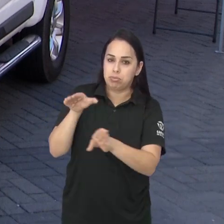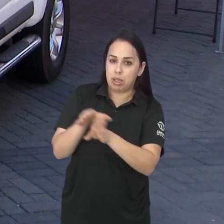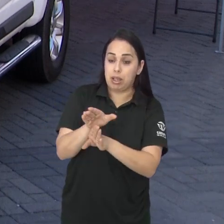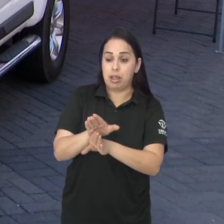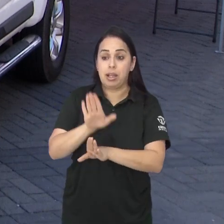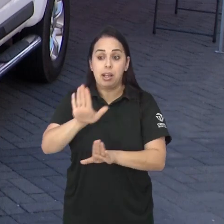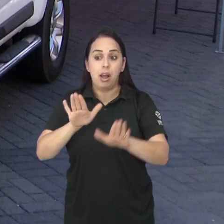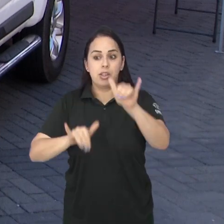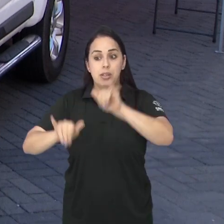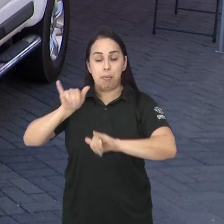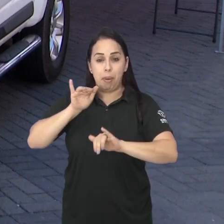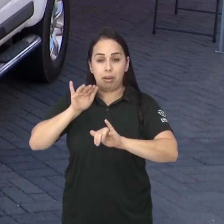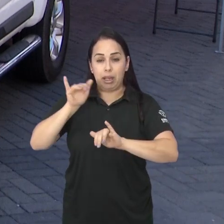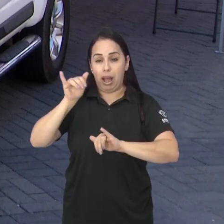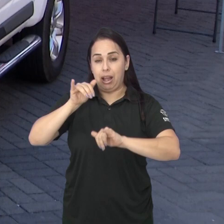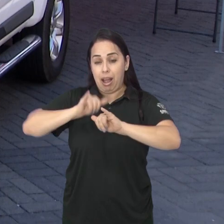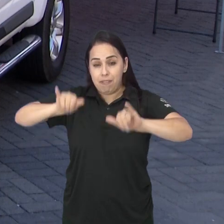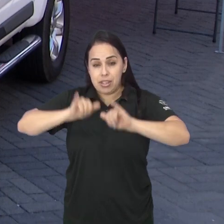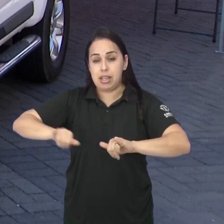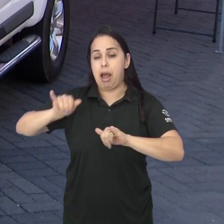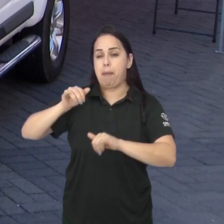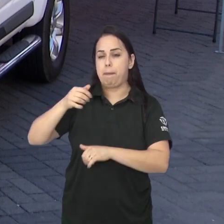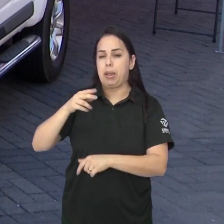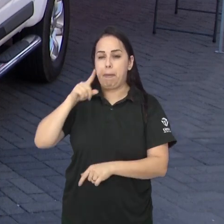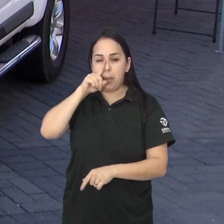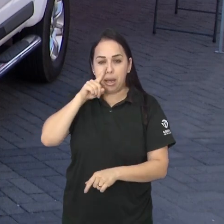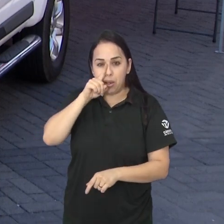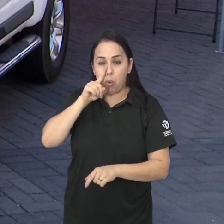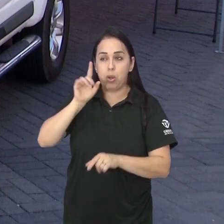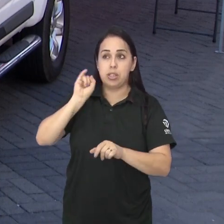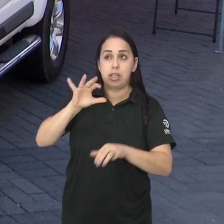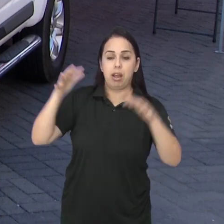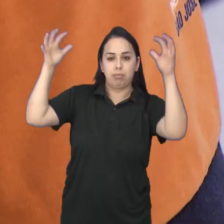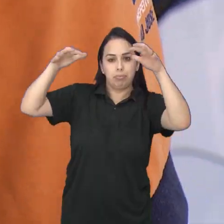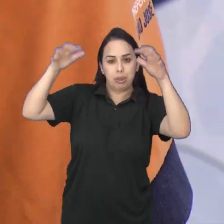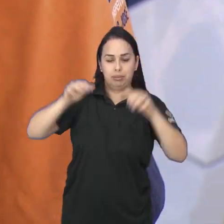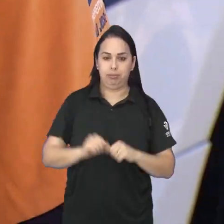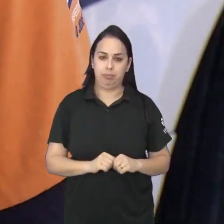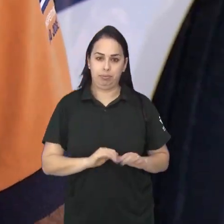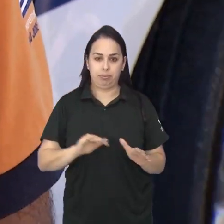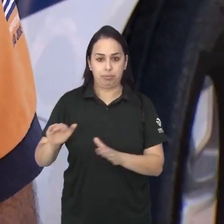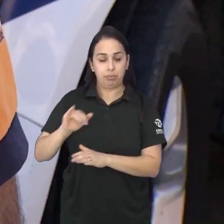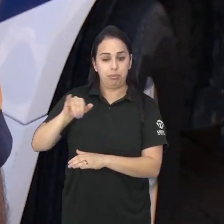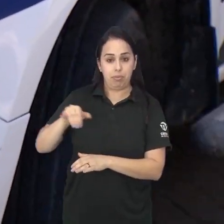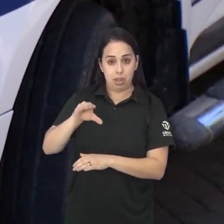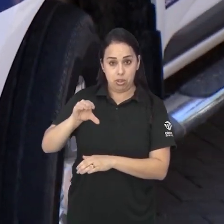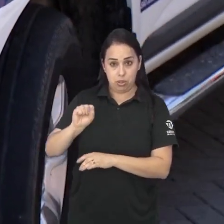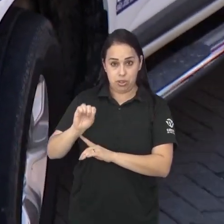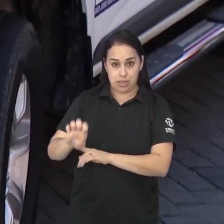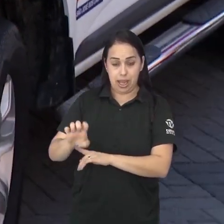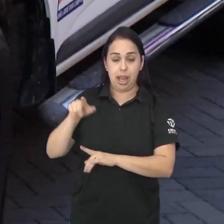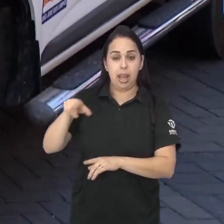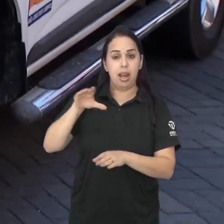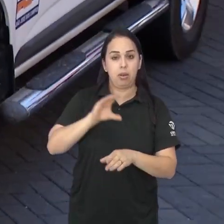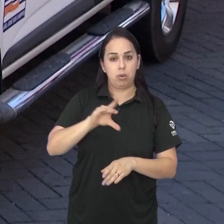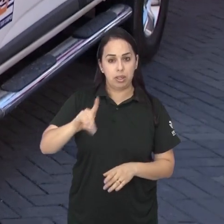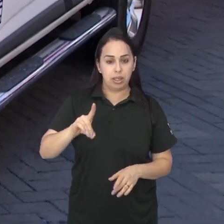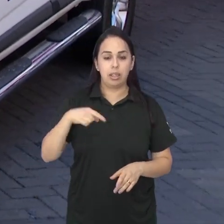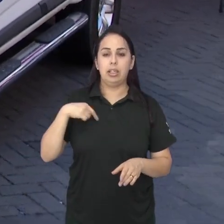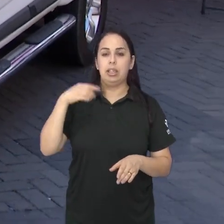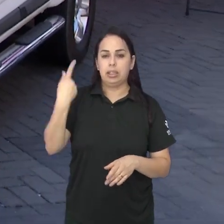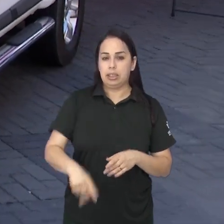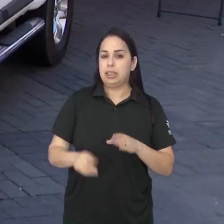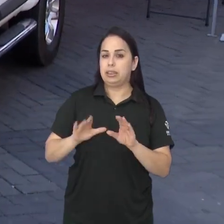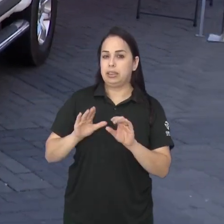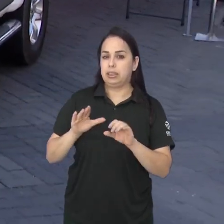com relação aos riscos, aos perigos que o período chuvoso pode nos trazer. José Benedito, coordenador da Defesa Civil